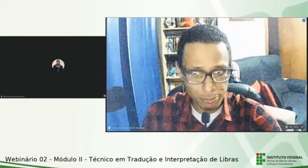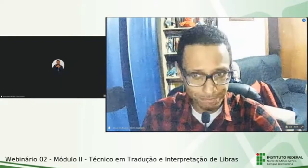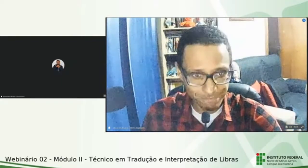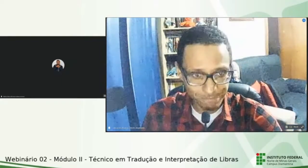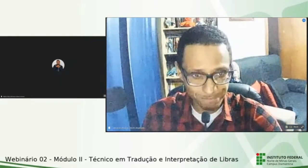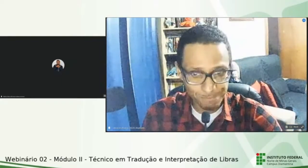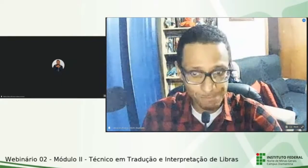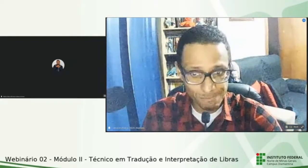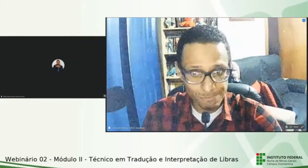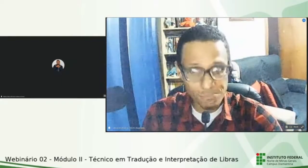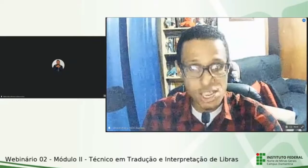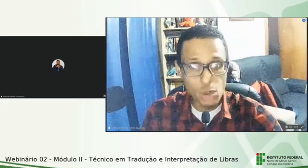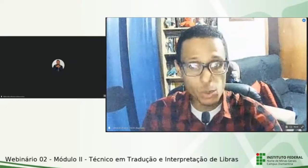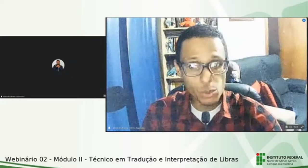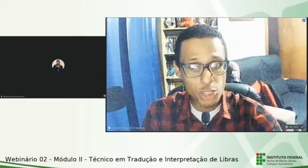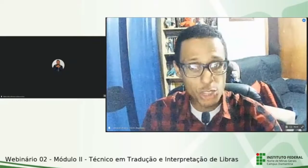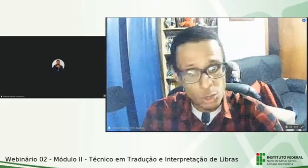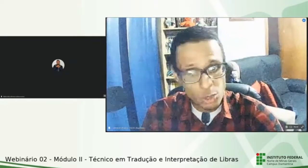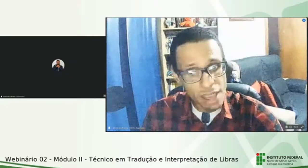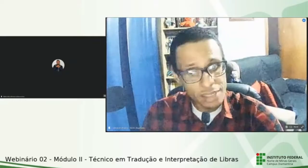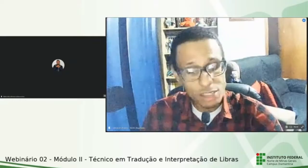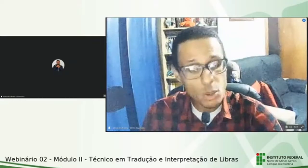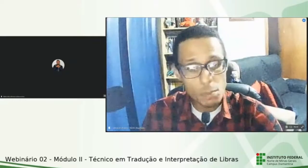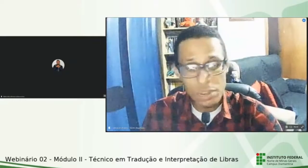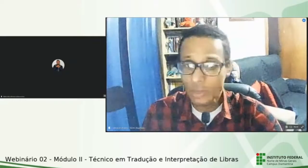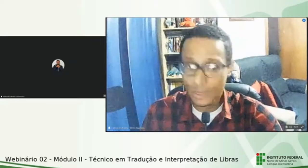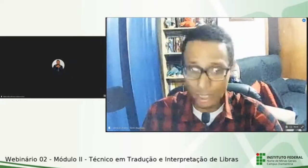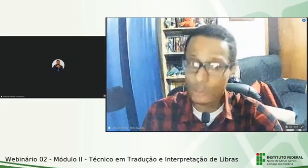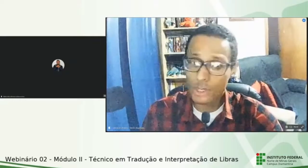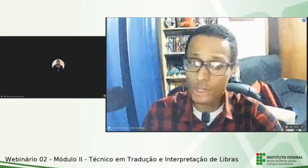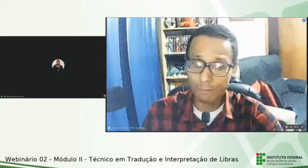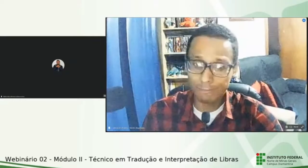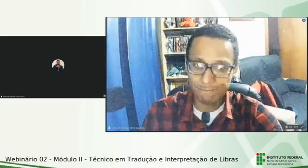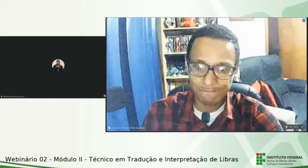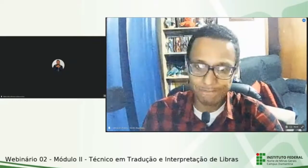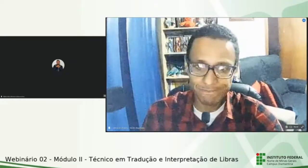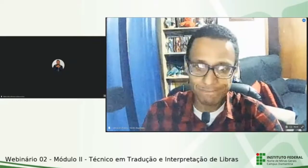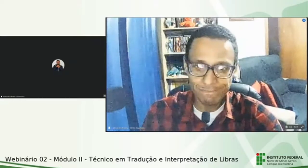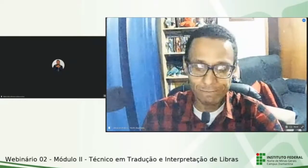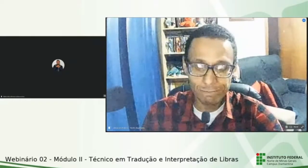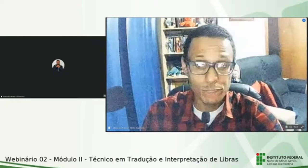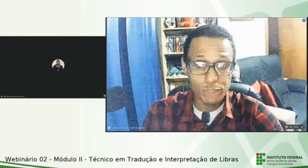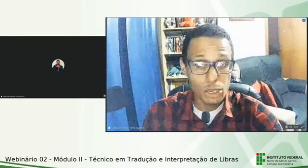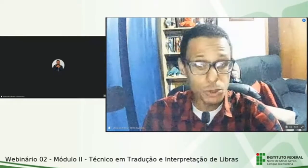globalizado. O segundo é descobrindo a tradução.